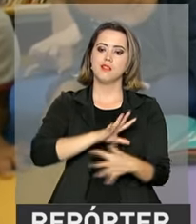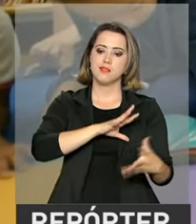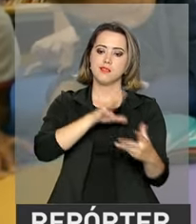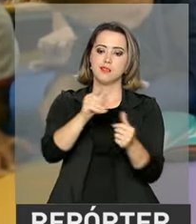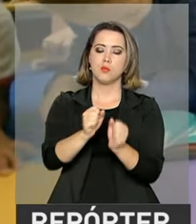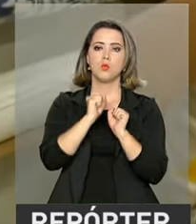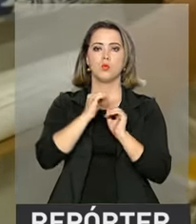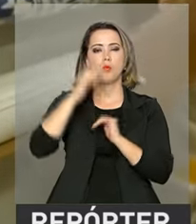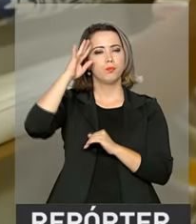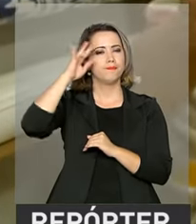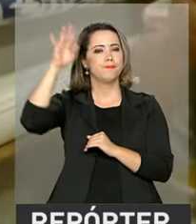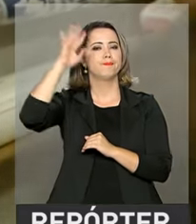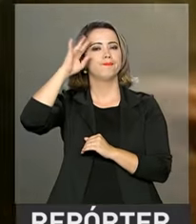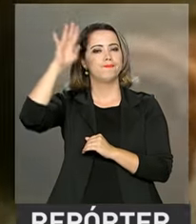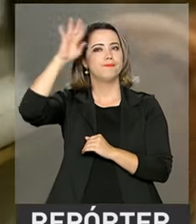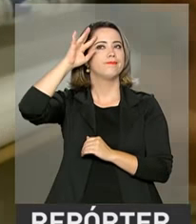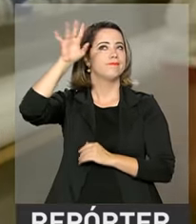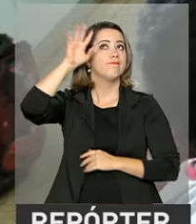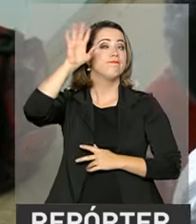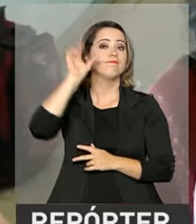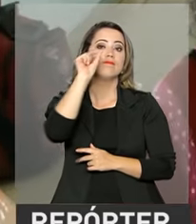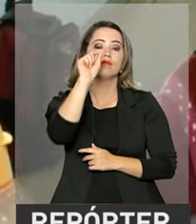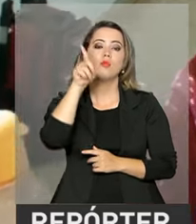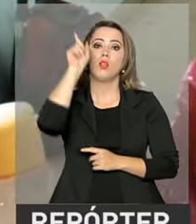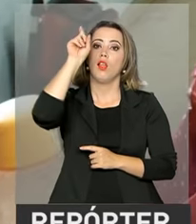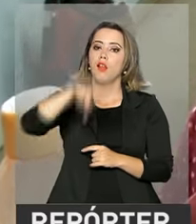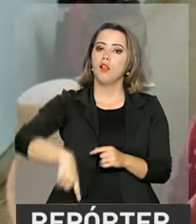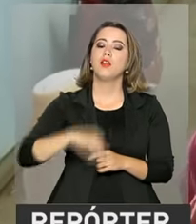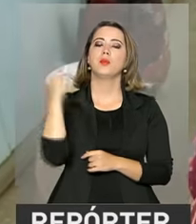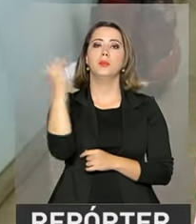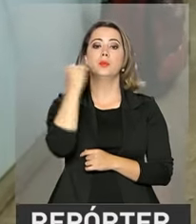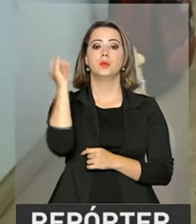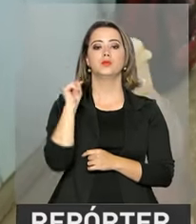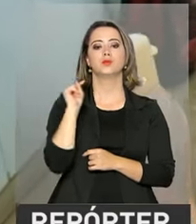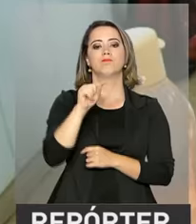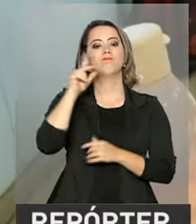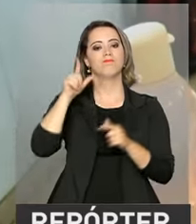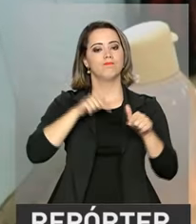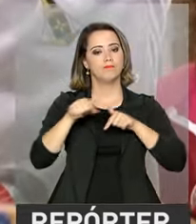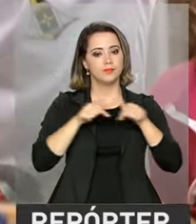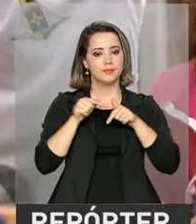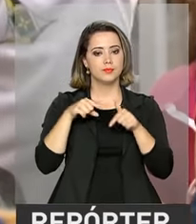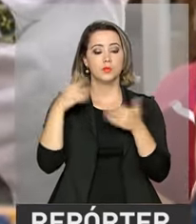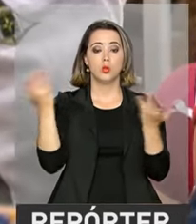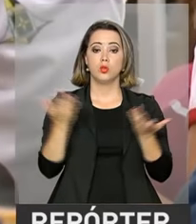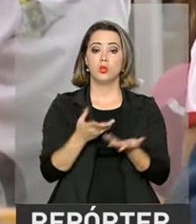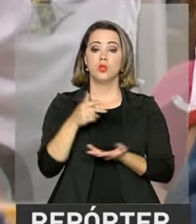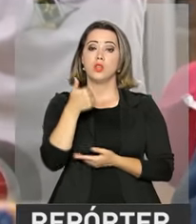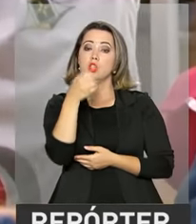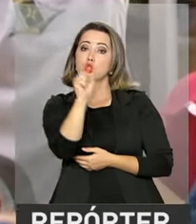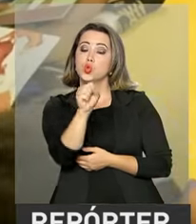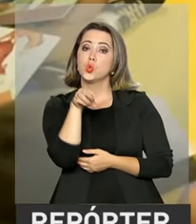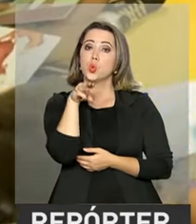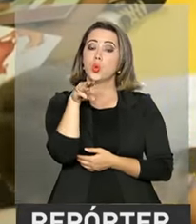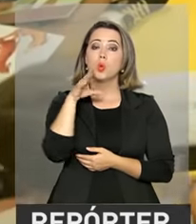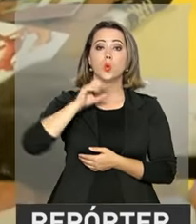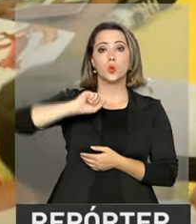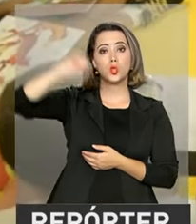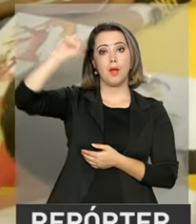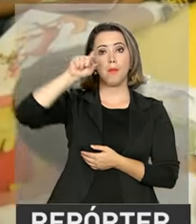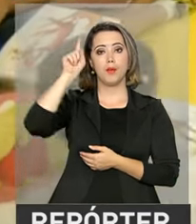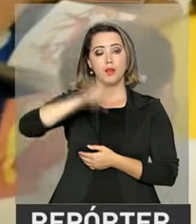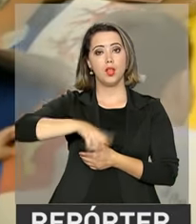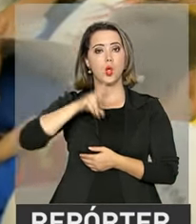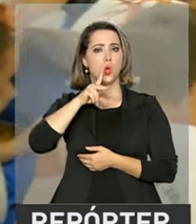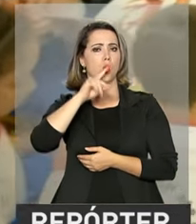levar longe por meio da imaginação. Tamanha a importância dessa atividade que no dia 18 de abril é comemorado o